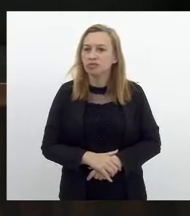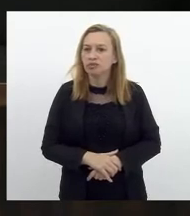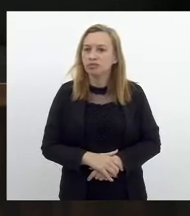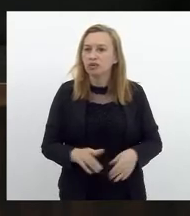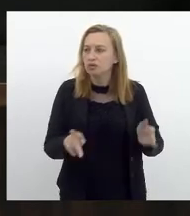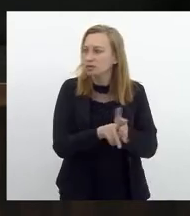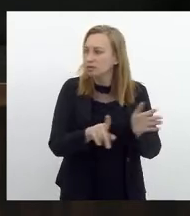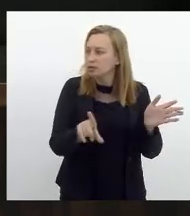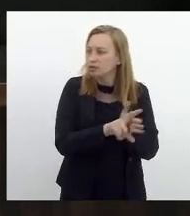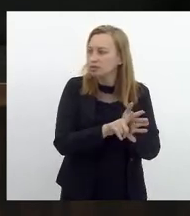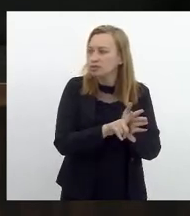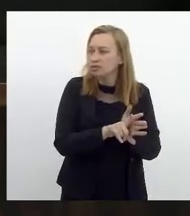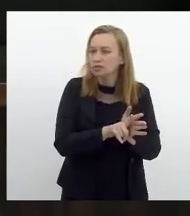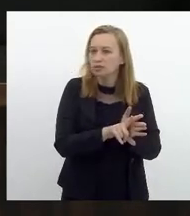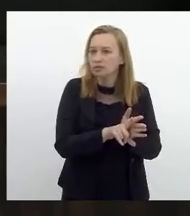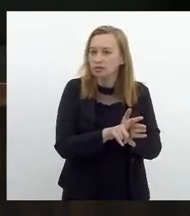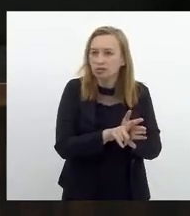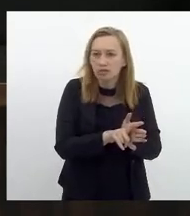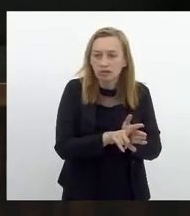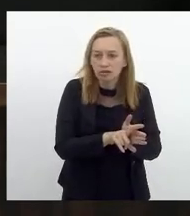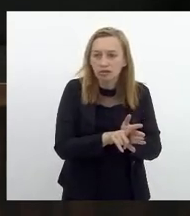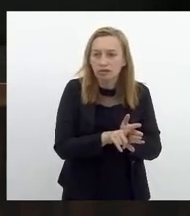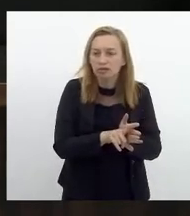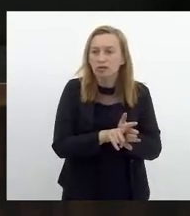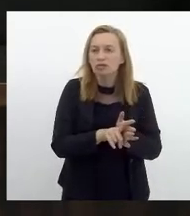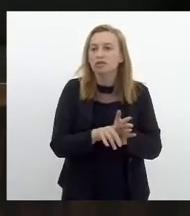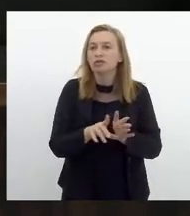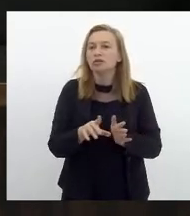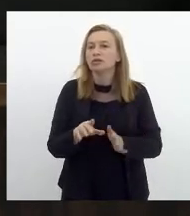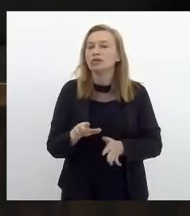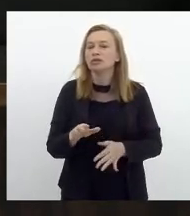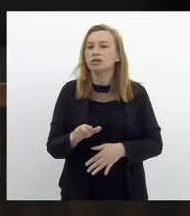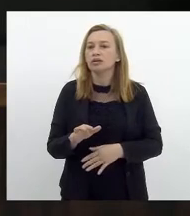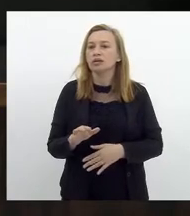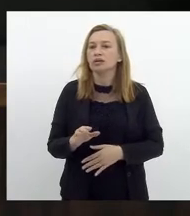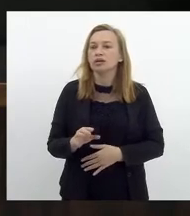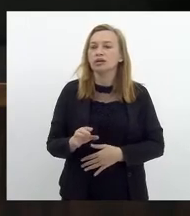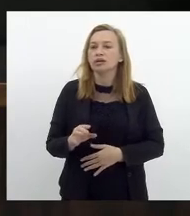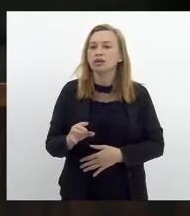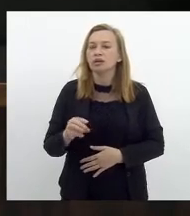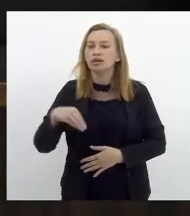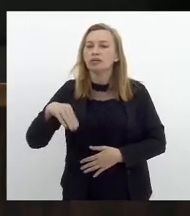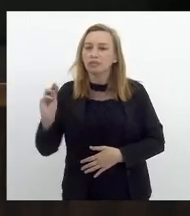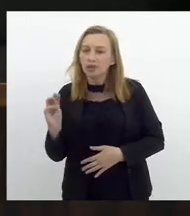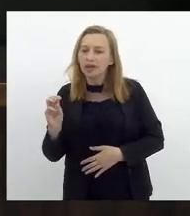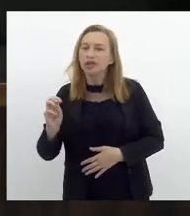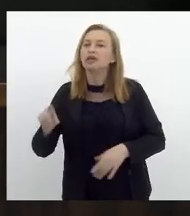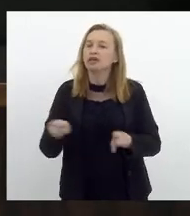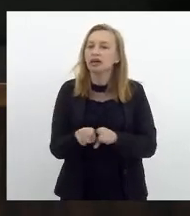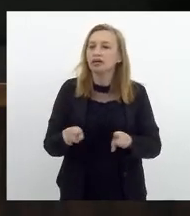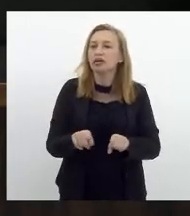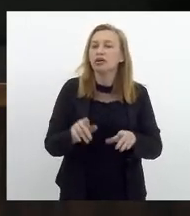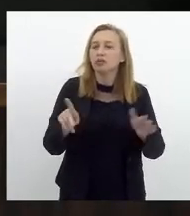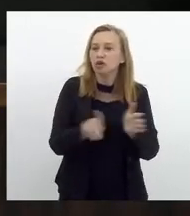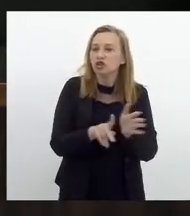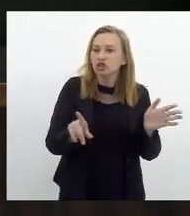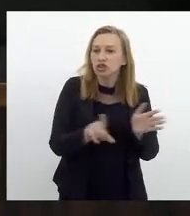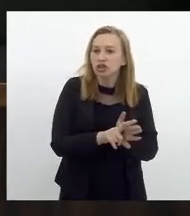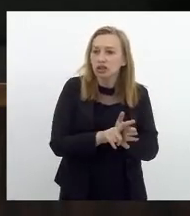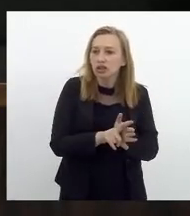Projeto de lei. Coautoria do PL do deputado Salema. Deputado Mink. Projeto de lei.